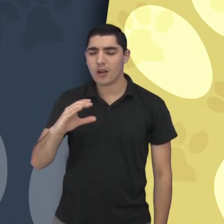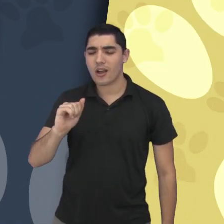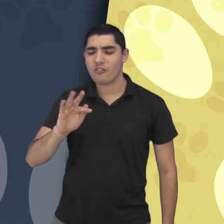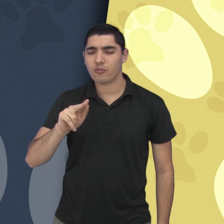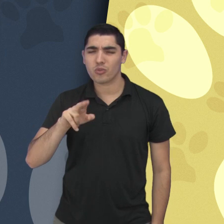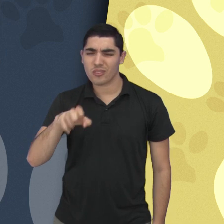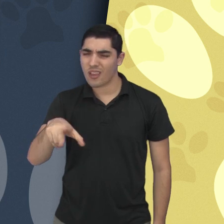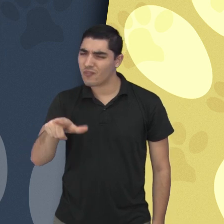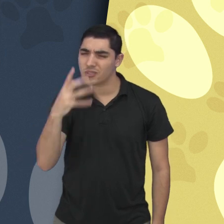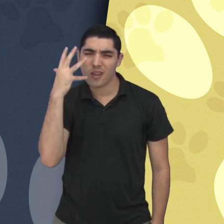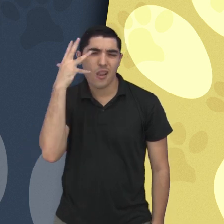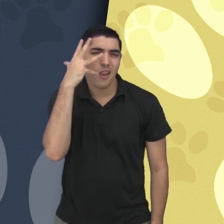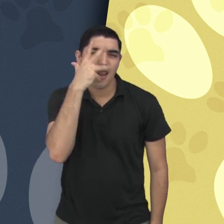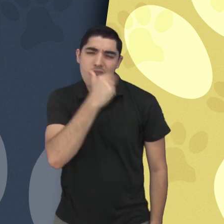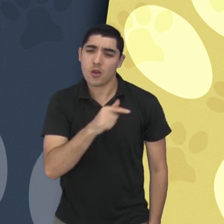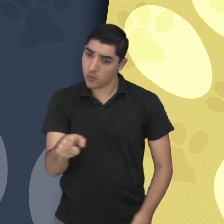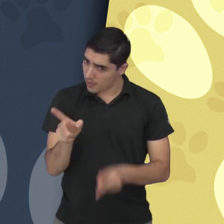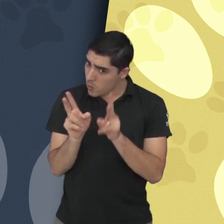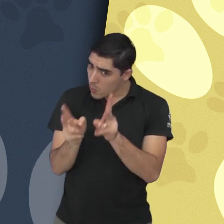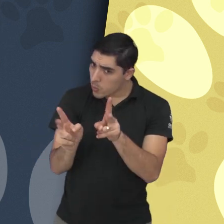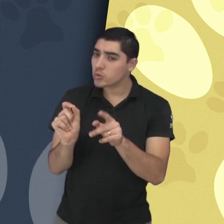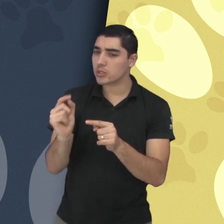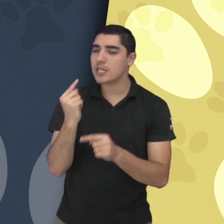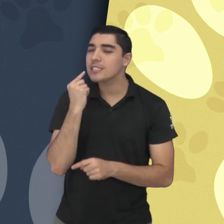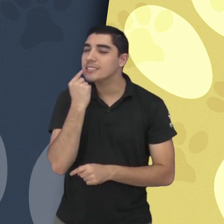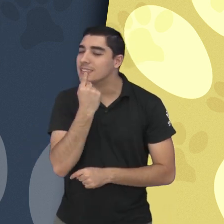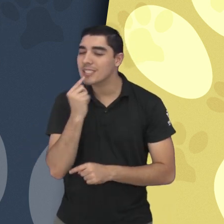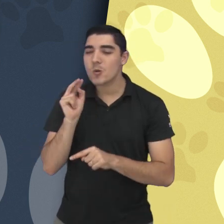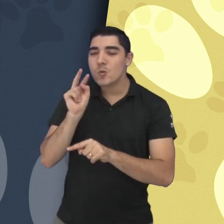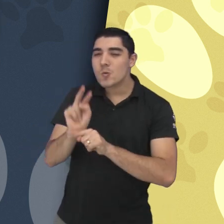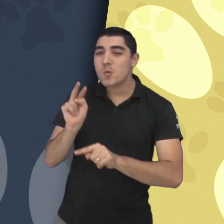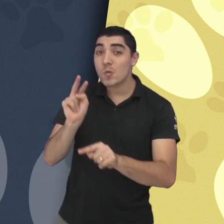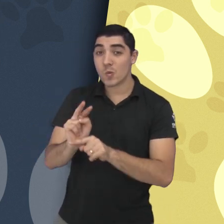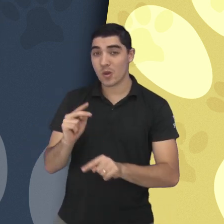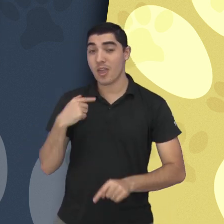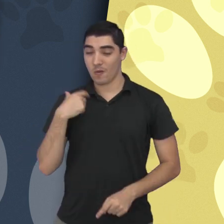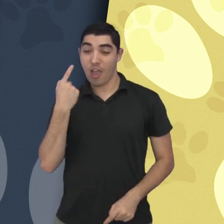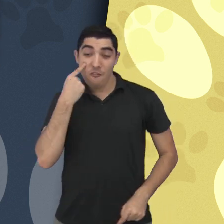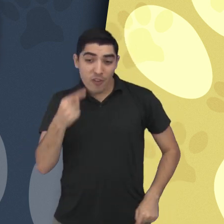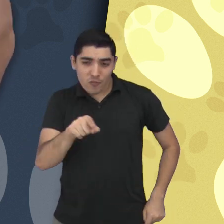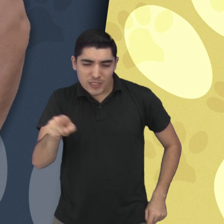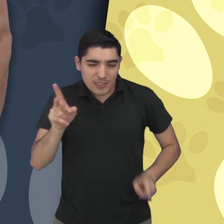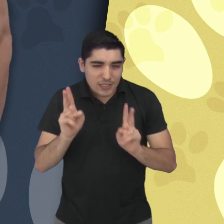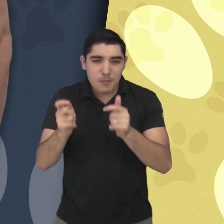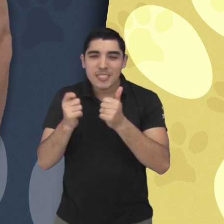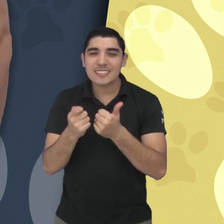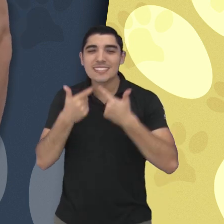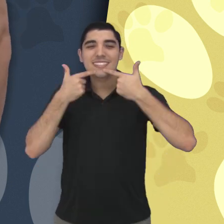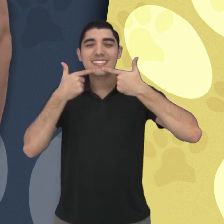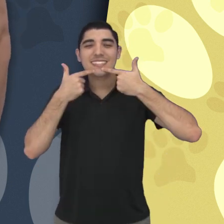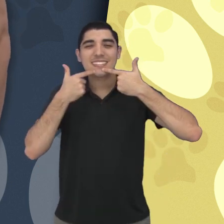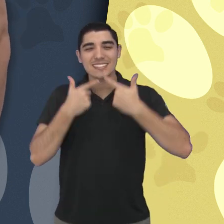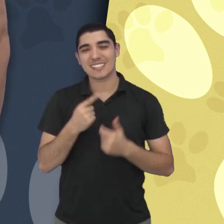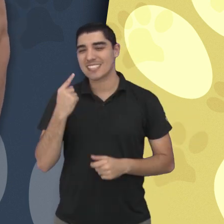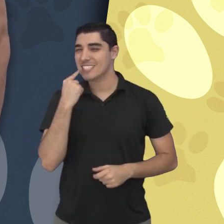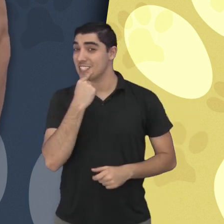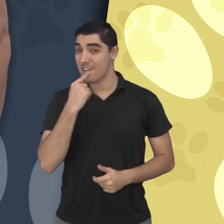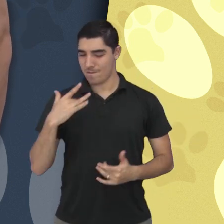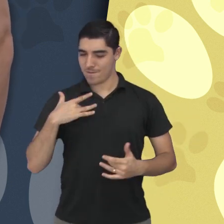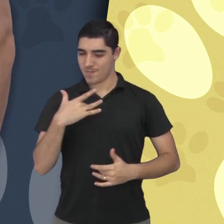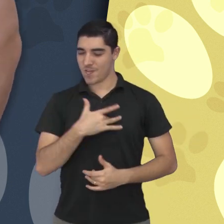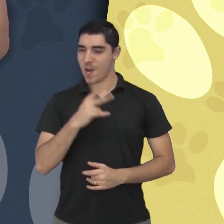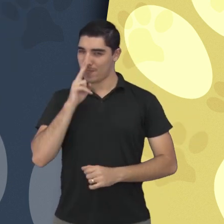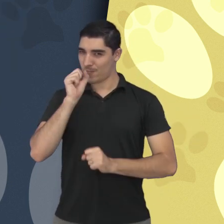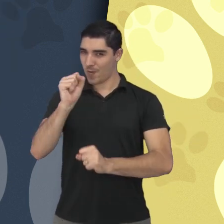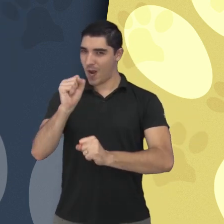demais, cara. Continue assim, viu? Cuidando mesmo desses dentinhos, que eu quero ver você sorrindo a próxima vez que eu te encontrar, com os dentinhos fortes e